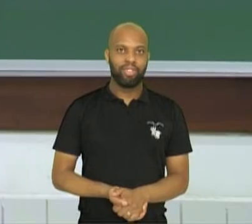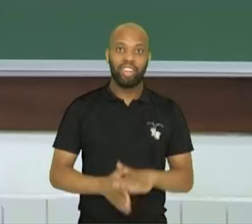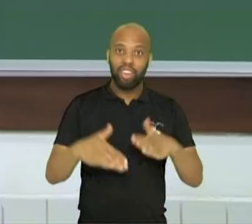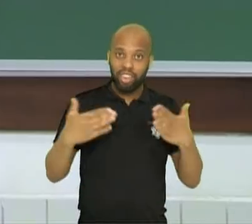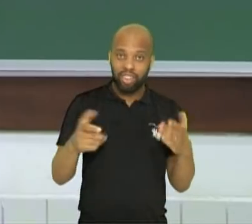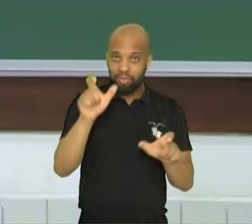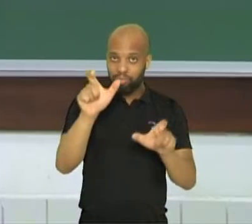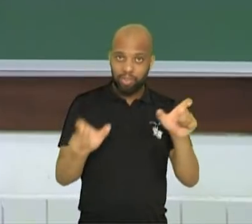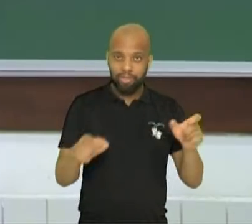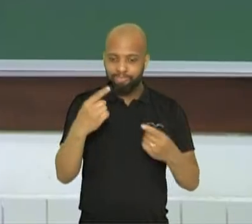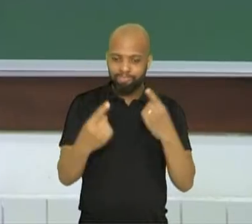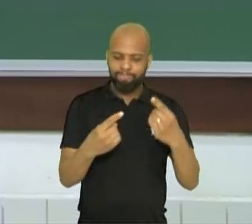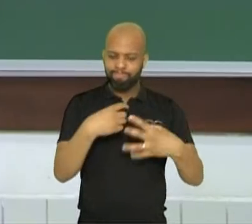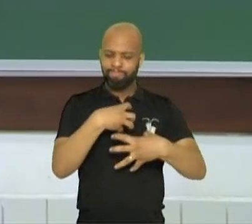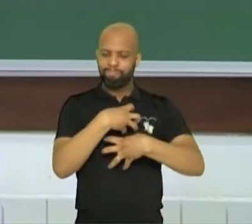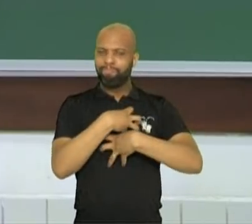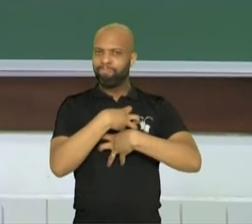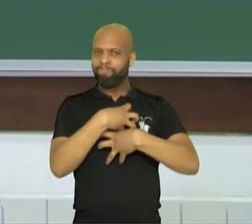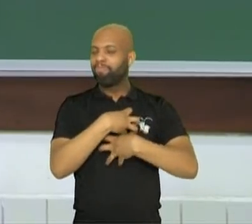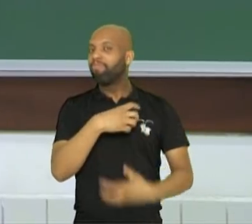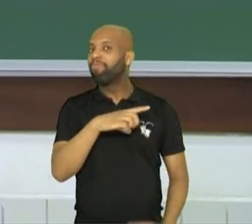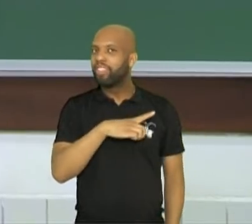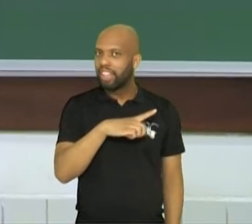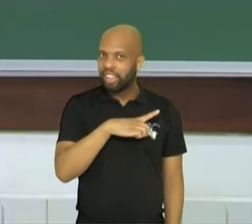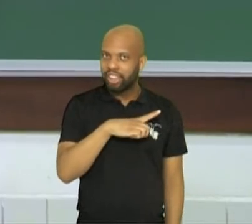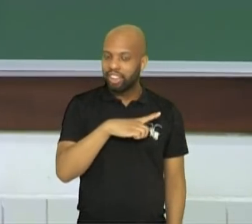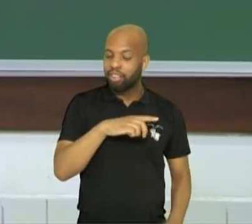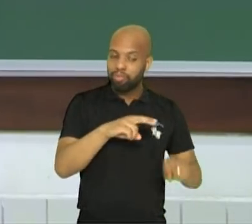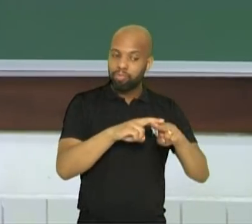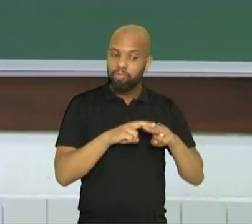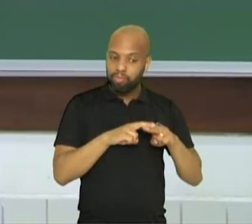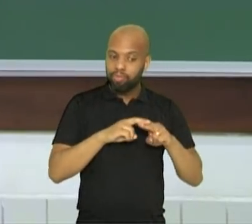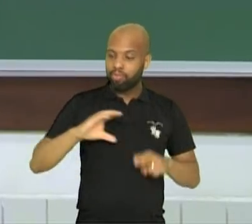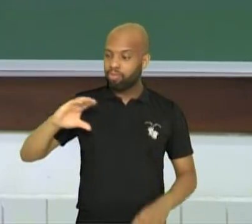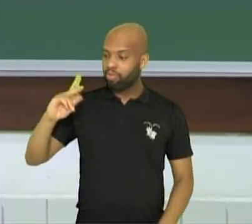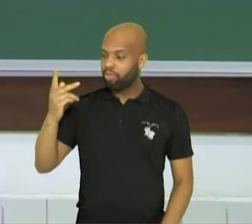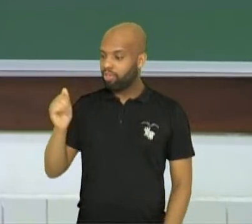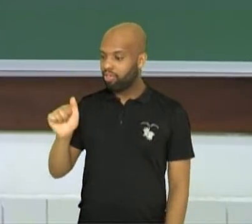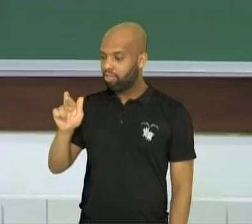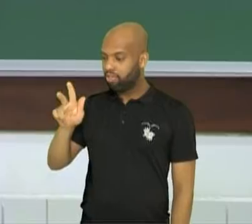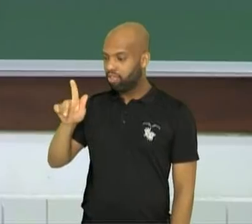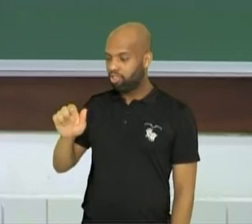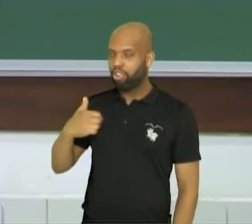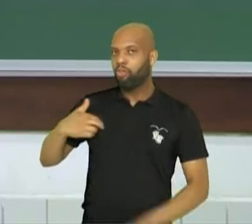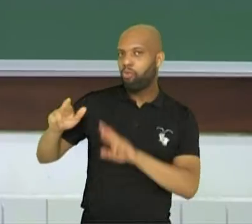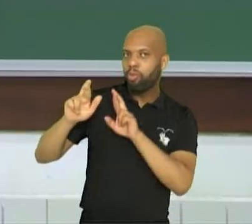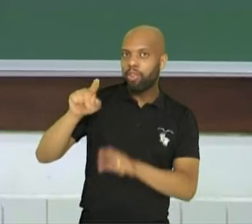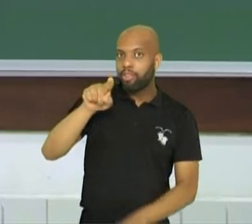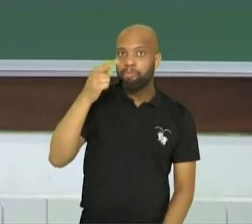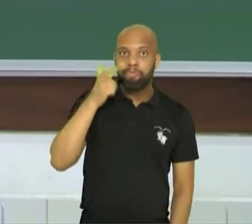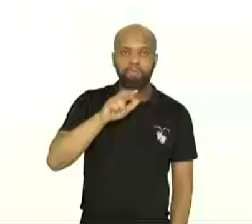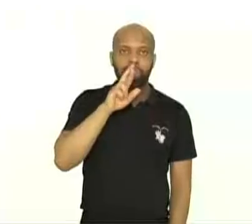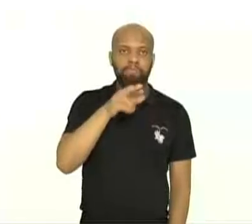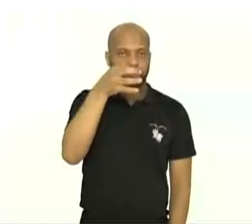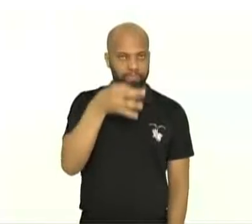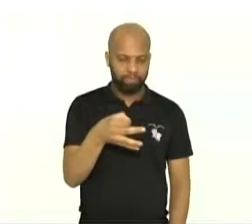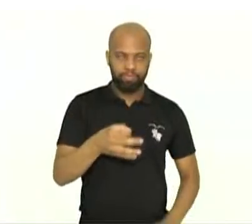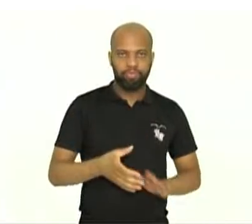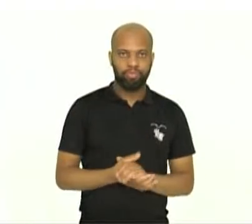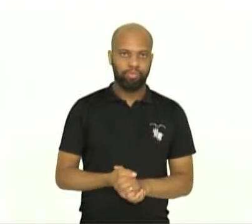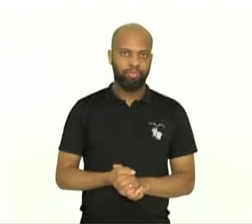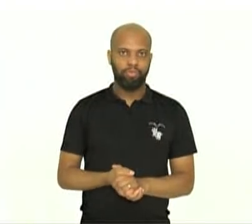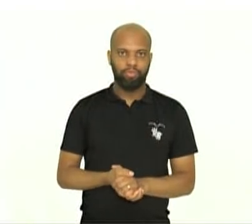E aí, galera, qual é o efeito de sentido causado pela charge? Espero que você tenha acertado. Vamos lá conferir? Ao